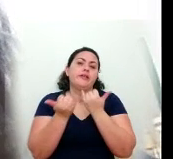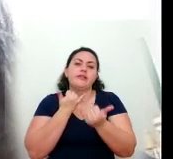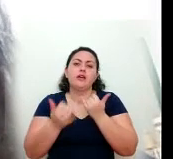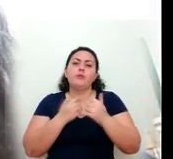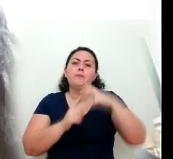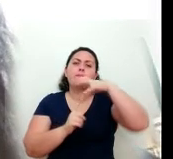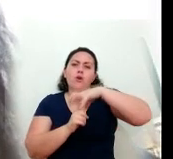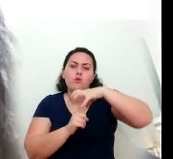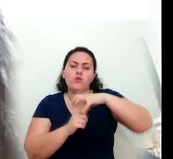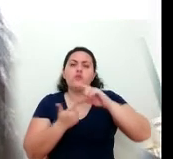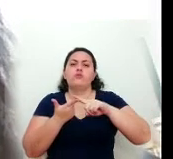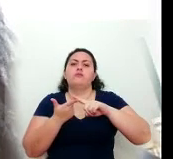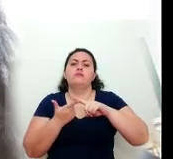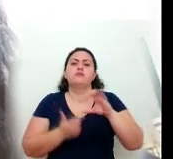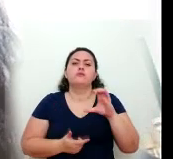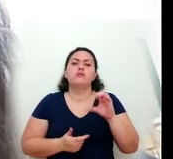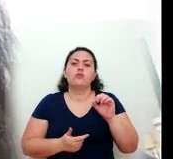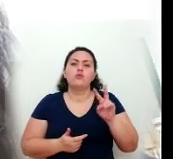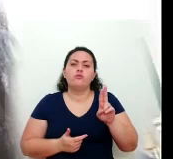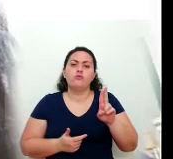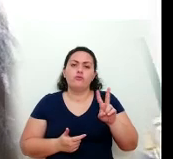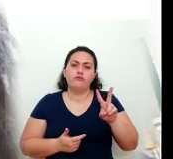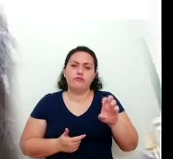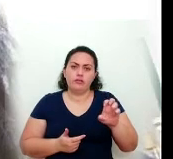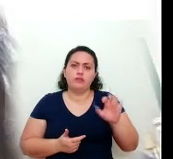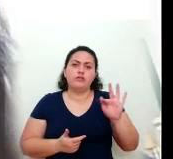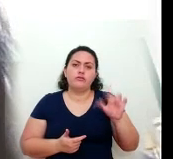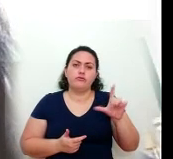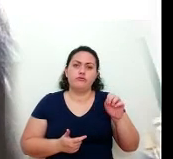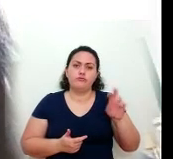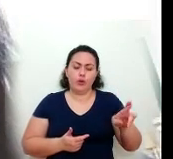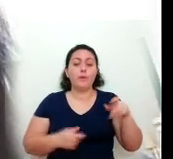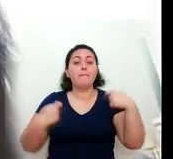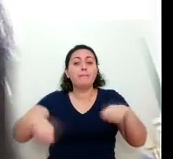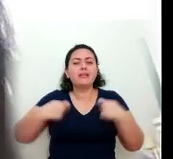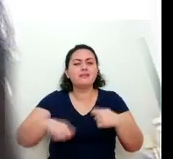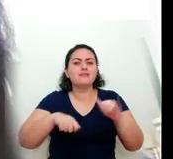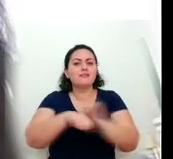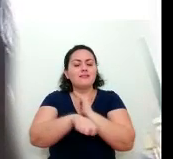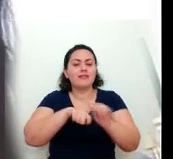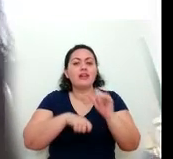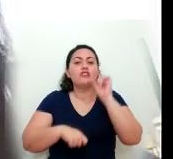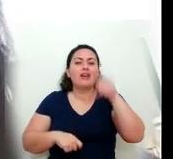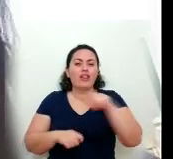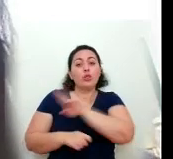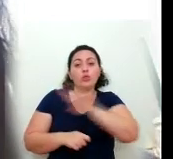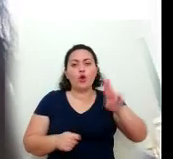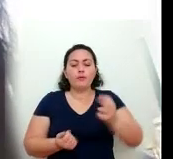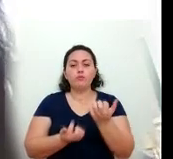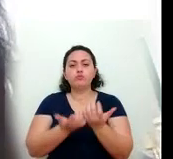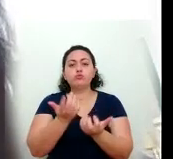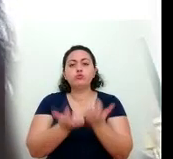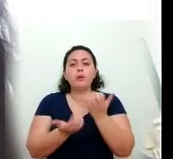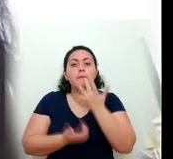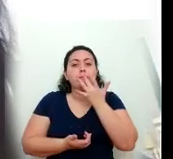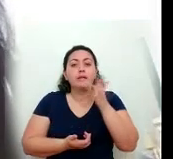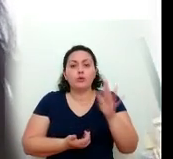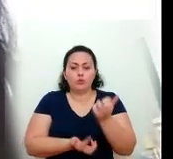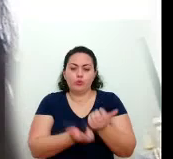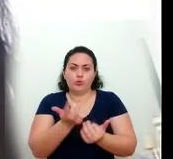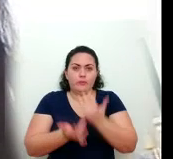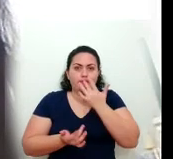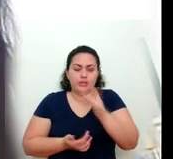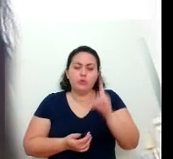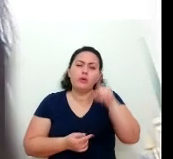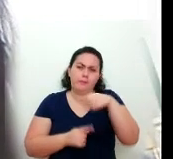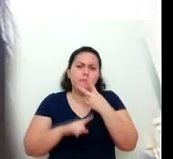como brócolis, couve-flor, elas precisam para o congelamento uma técnica que é o branqueamento, que a gente encontra facilmente na internet, né? Para quem